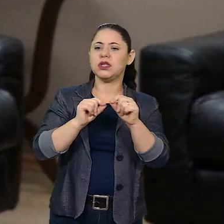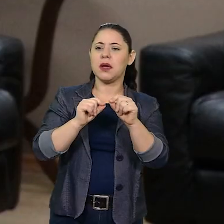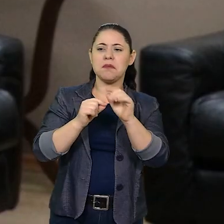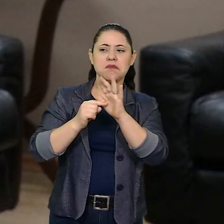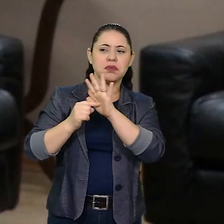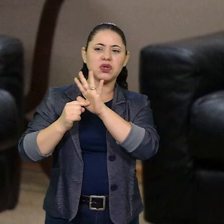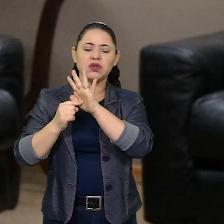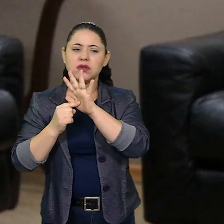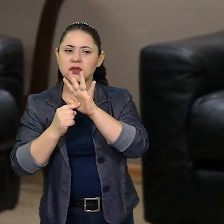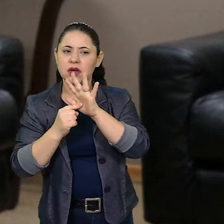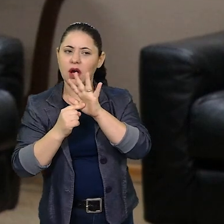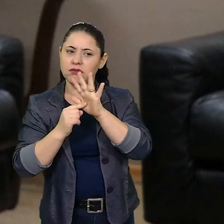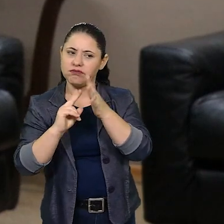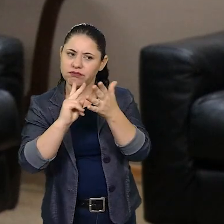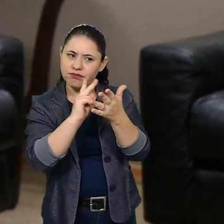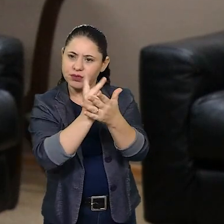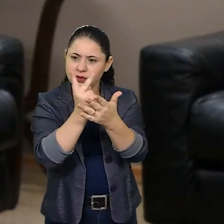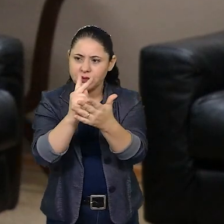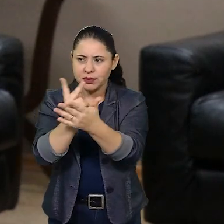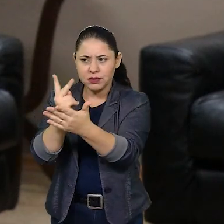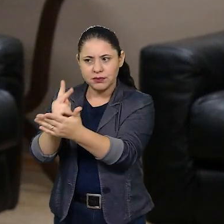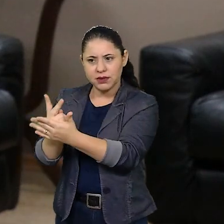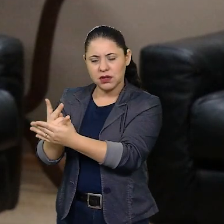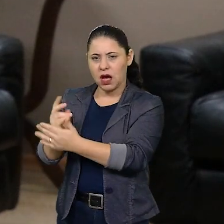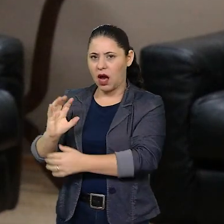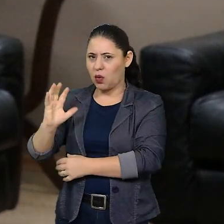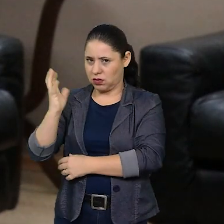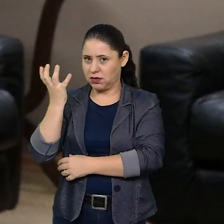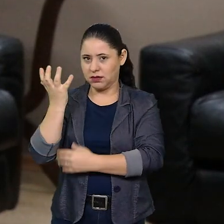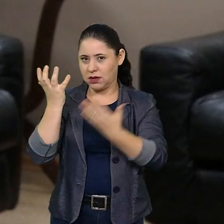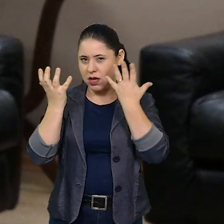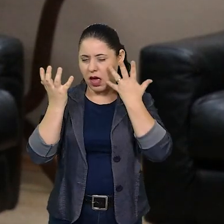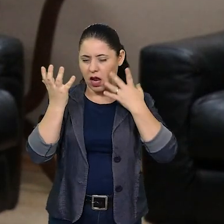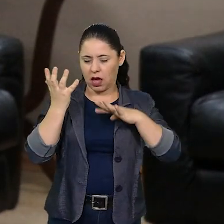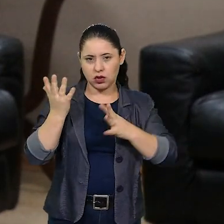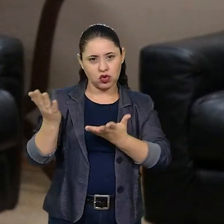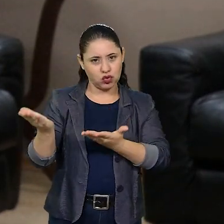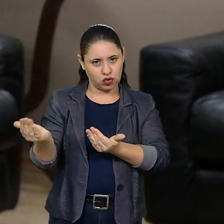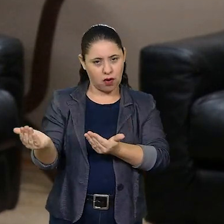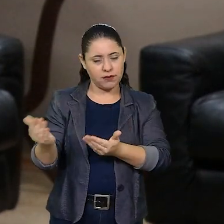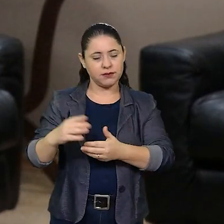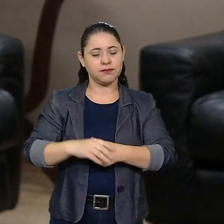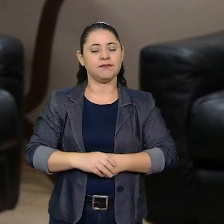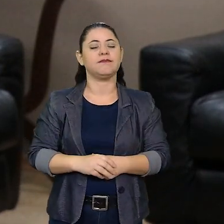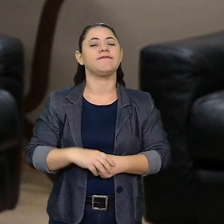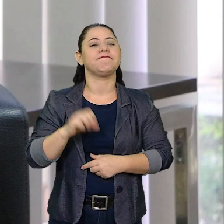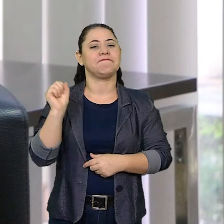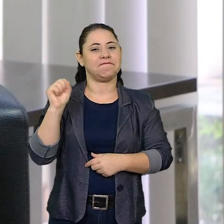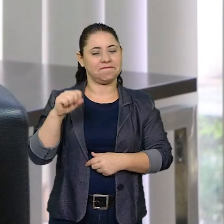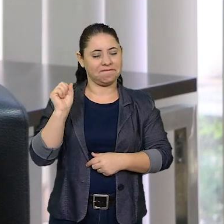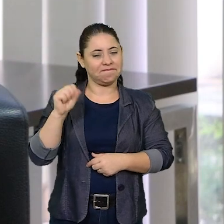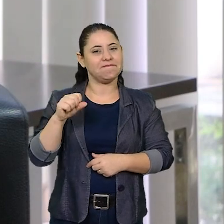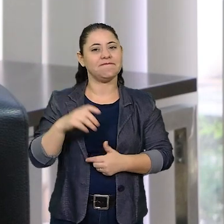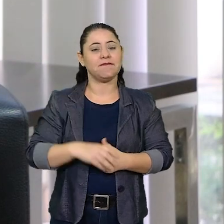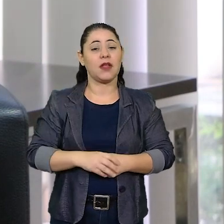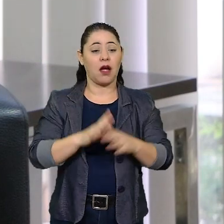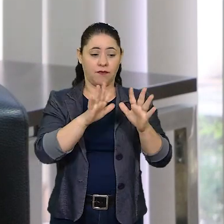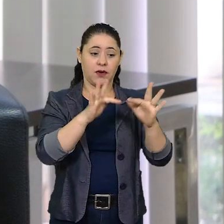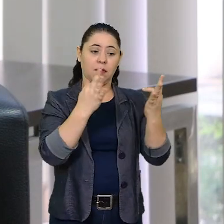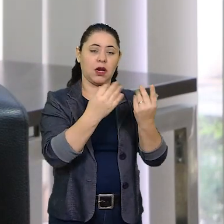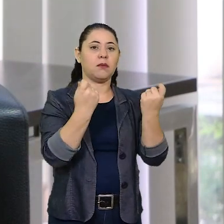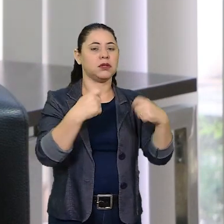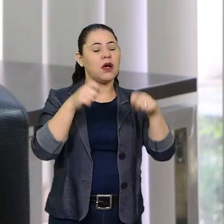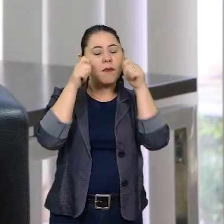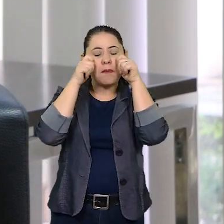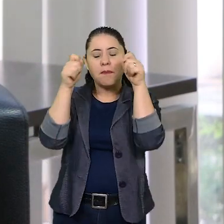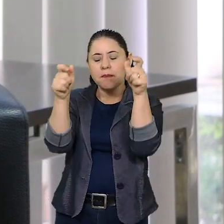que podem indicar que algo de errado está acontecendo com uma criança ou adolescente? Ah, sim. As famílias devem